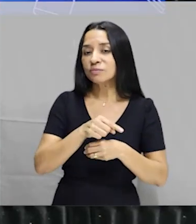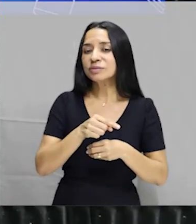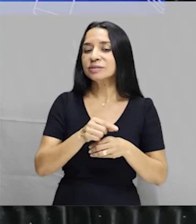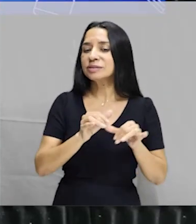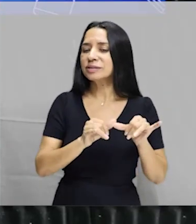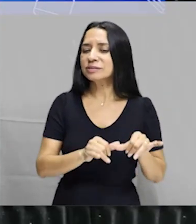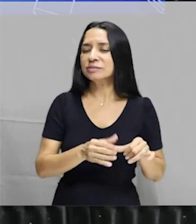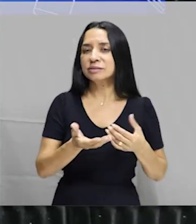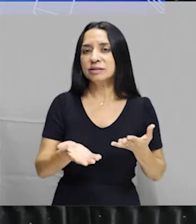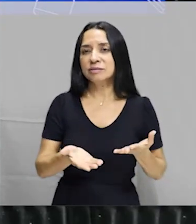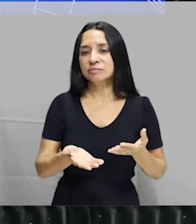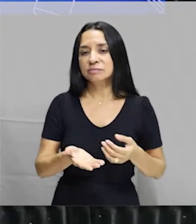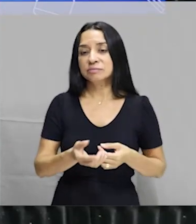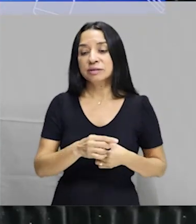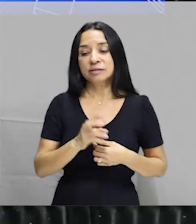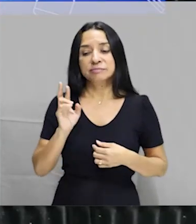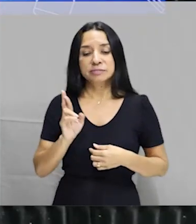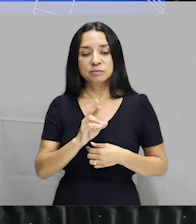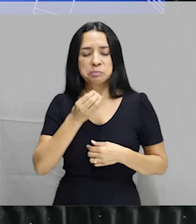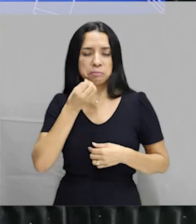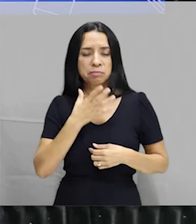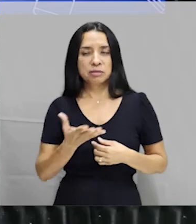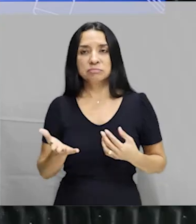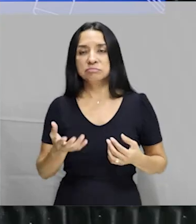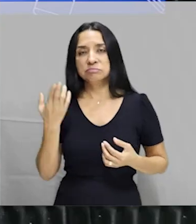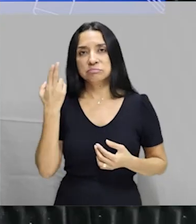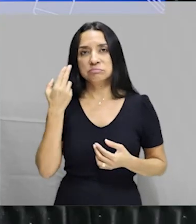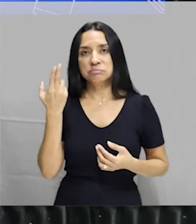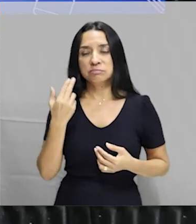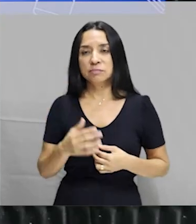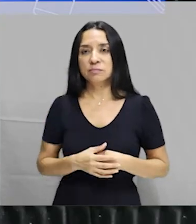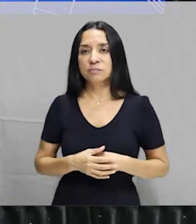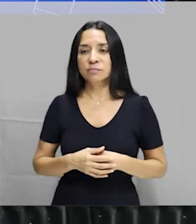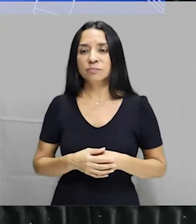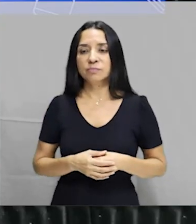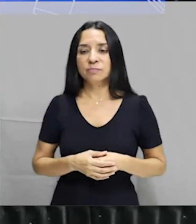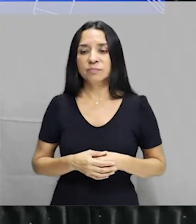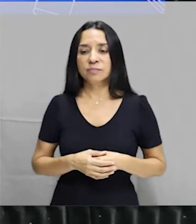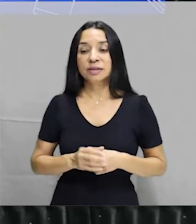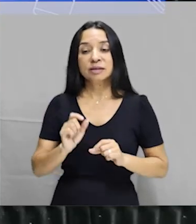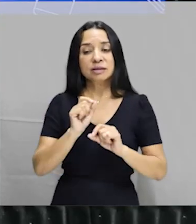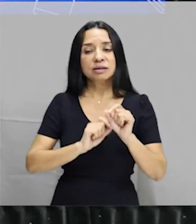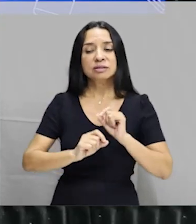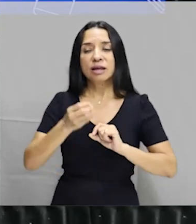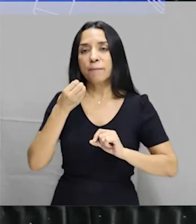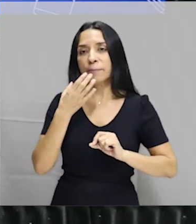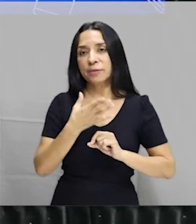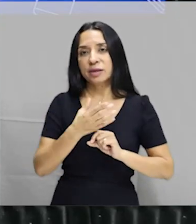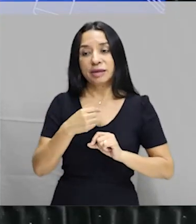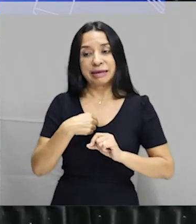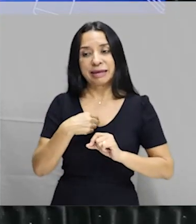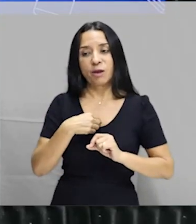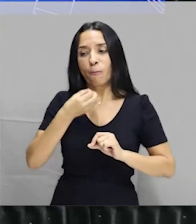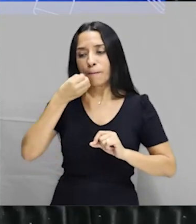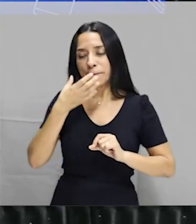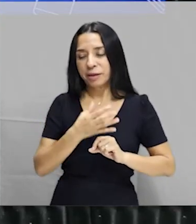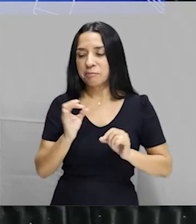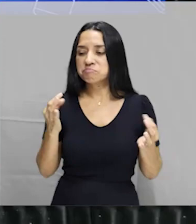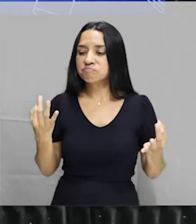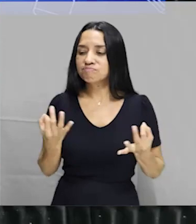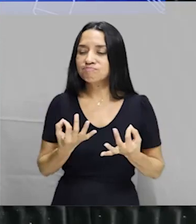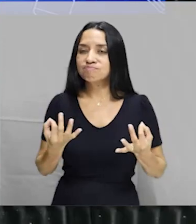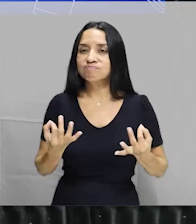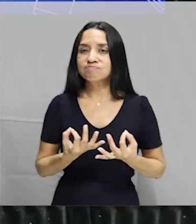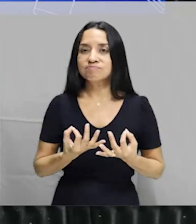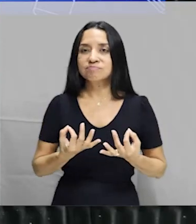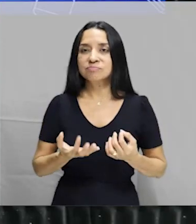está? Ela bem. Esse bem dela não tá com uma entonação de quem está, eu estou muito bem. Eu estou